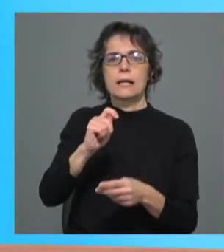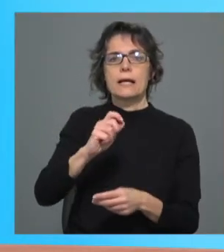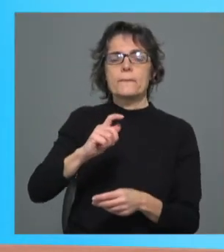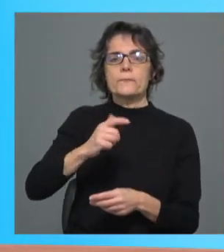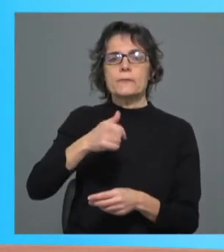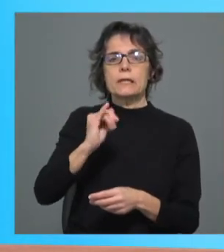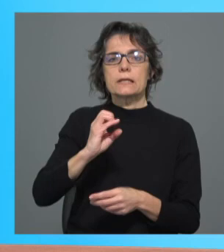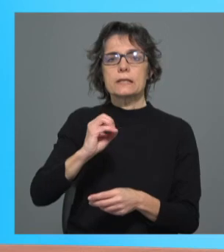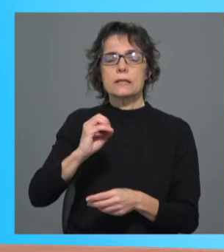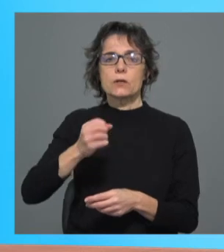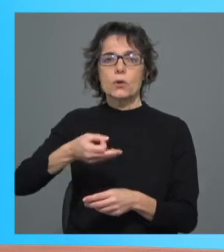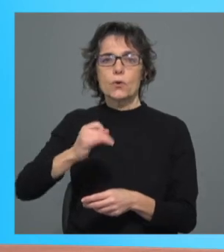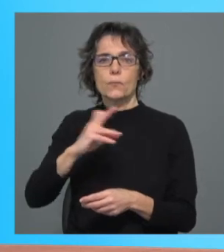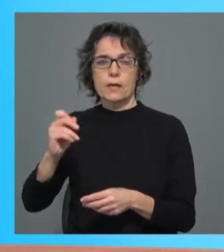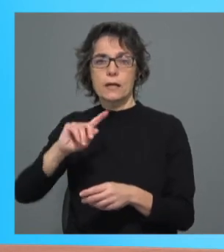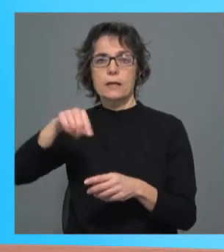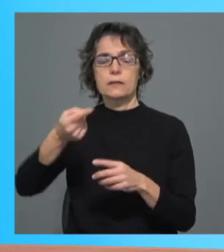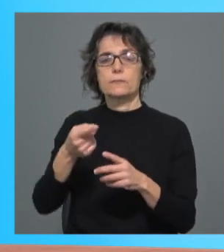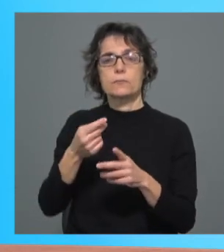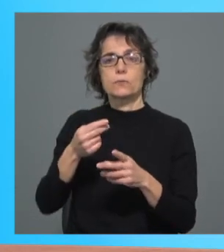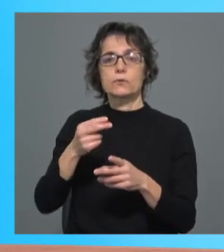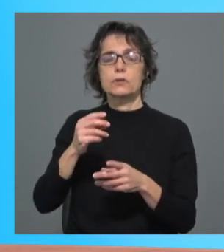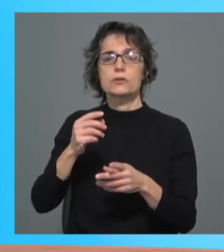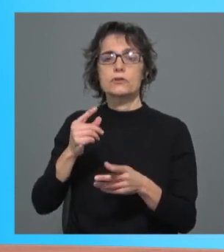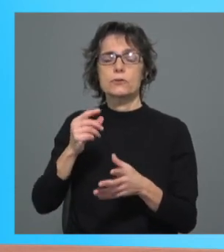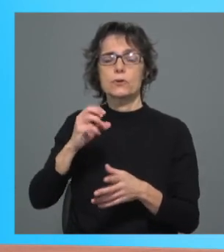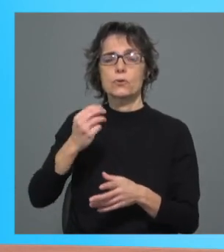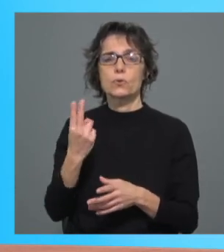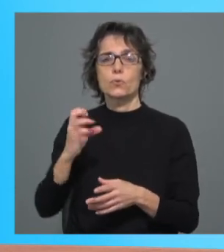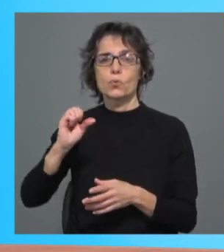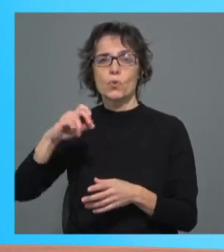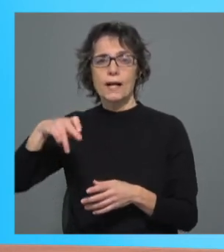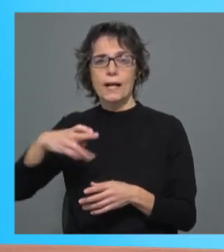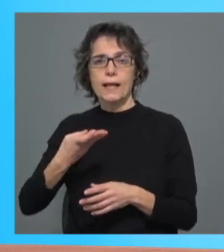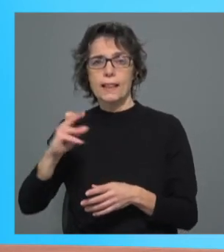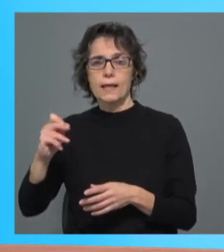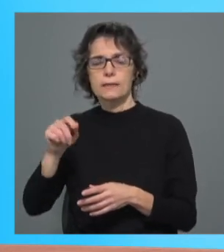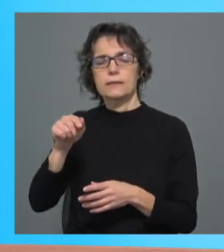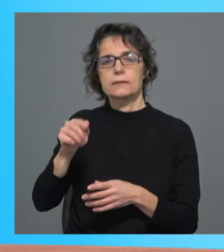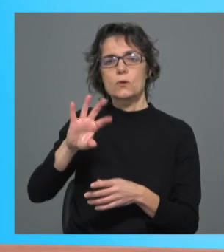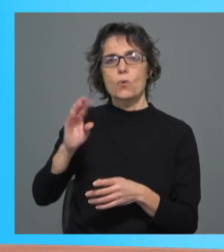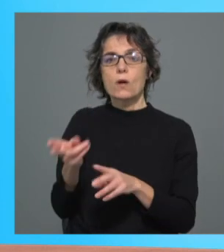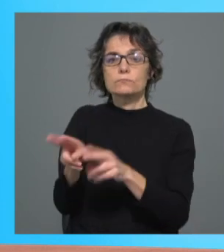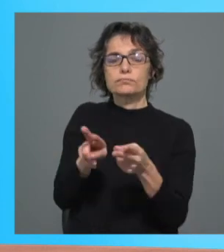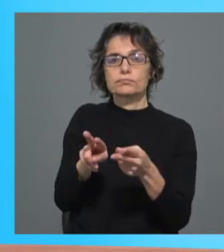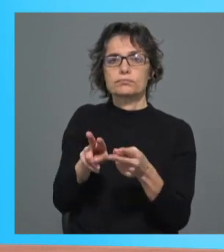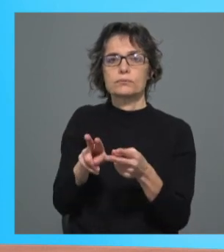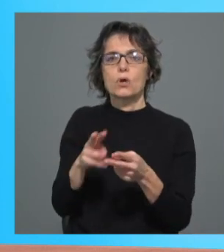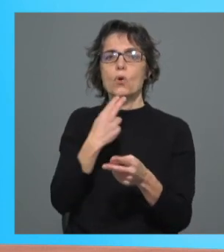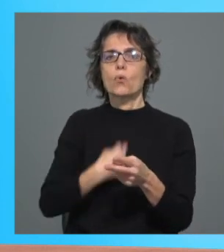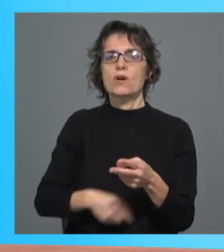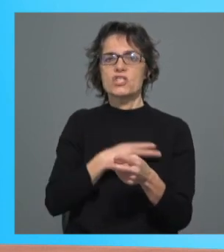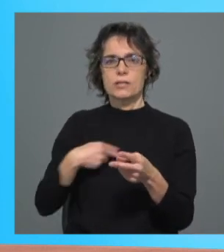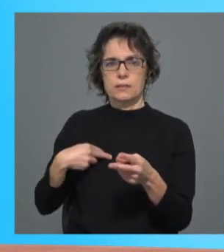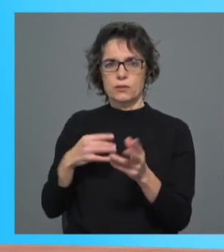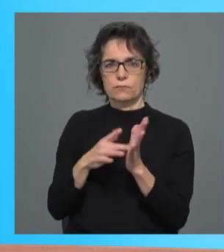e Uganda. Então ali tiveram contacto com o cristianismo e quando regressaram trouxeram o cristianismo.